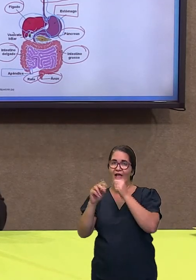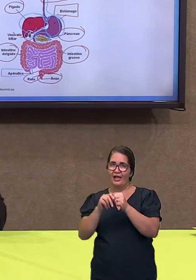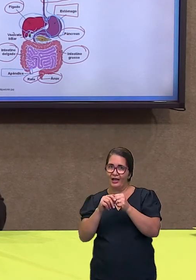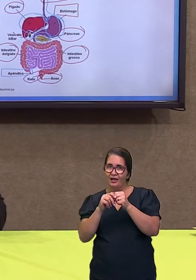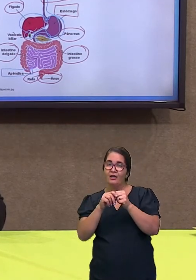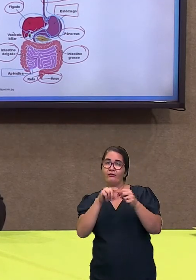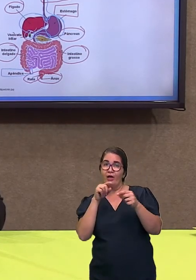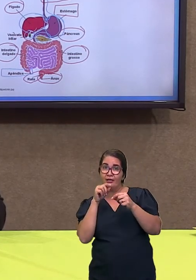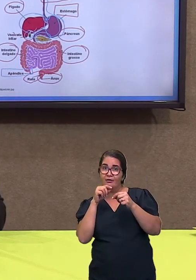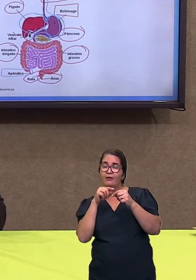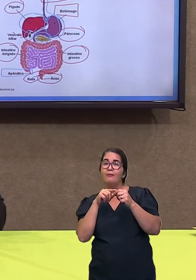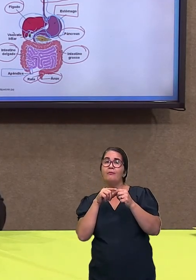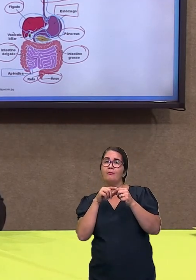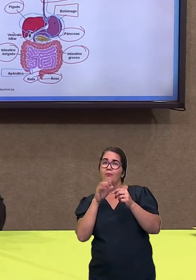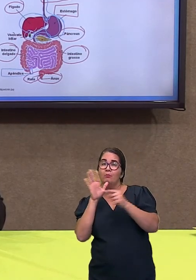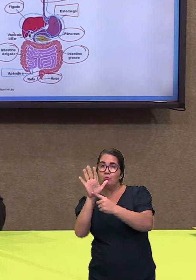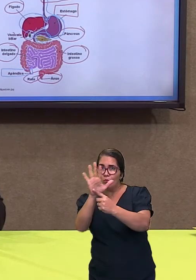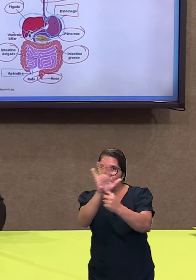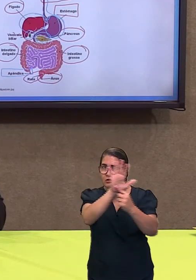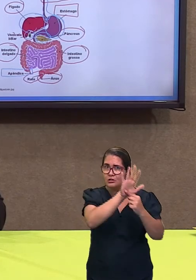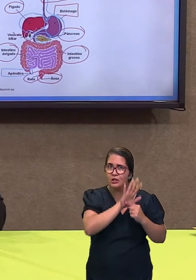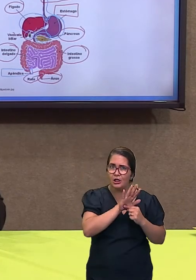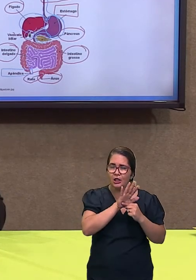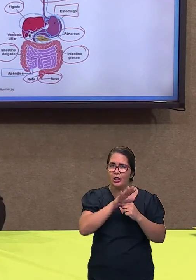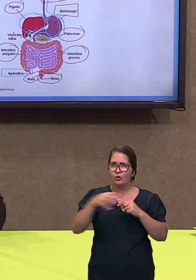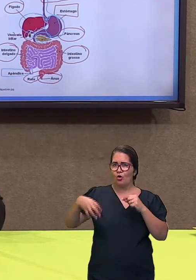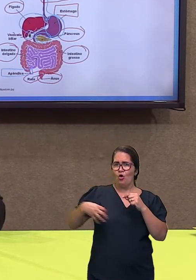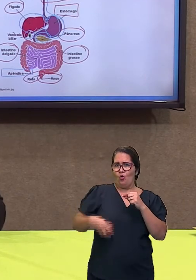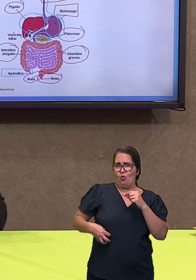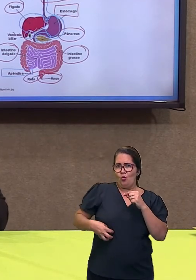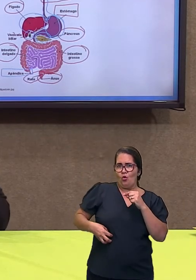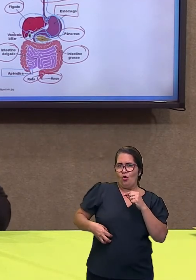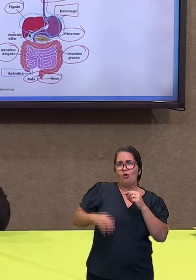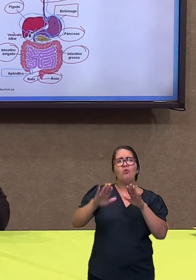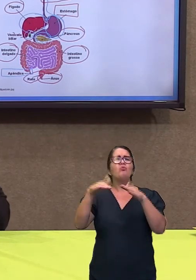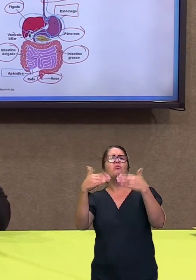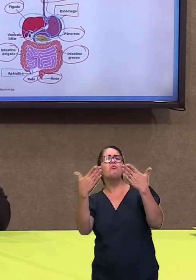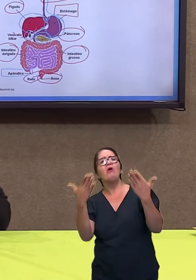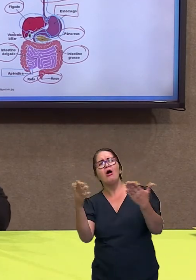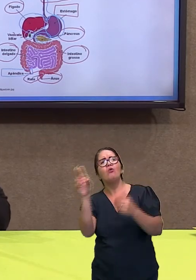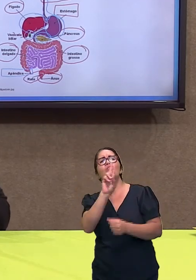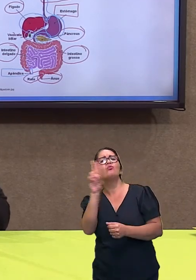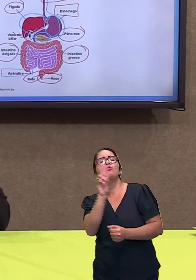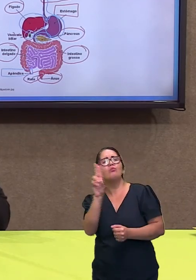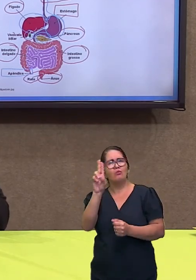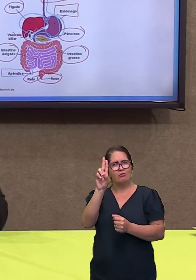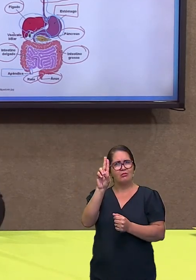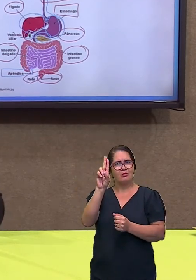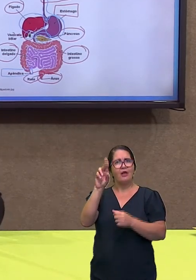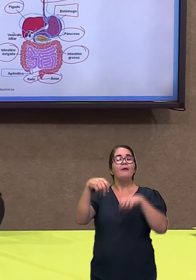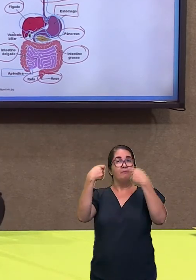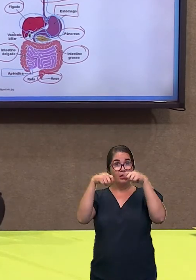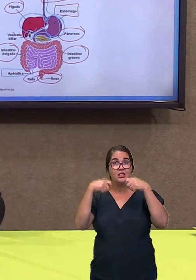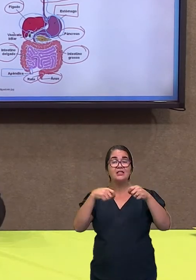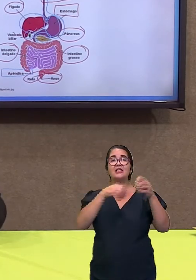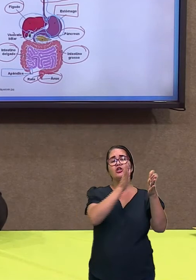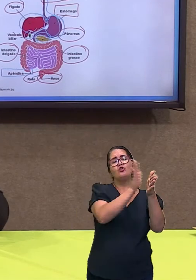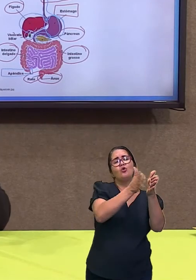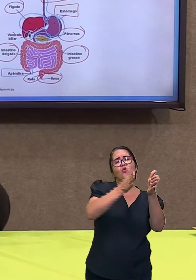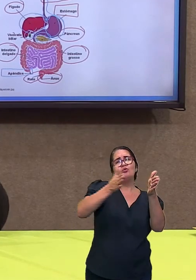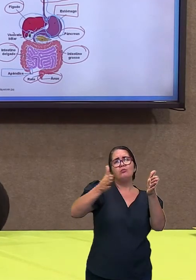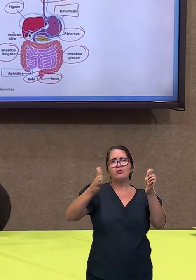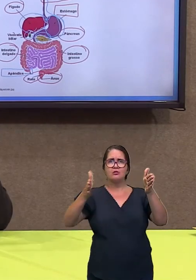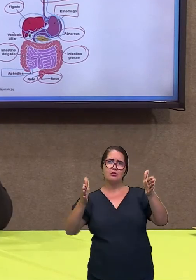indicadora e vou dizer que órgão é aquele ali. Então, nós vamos fazer isso ao longo de toda